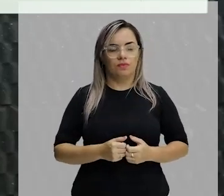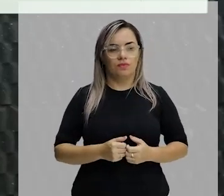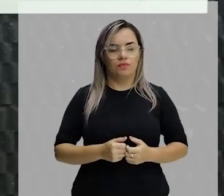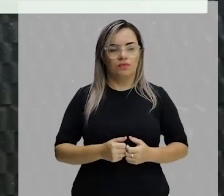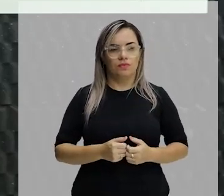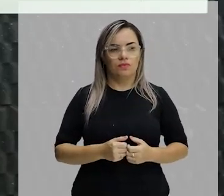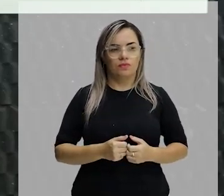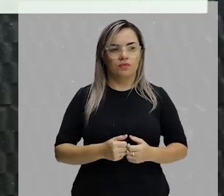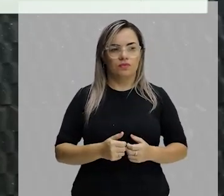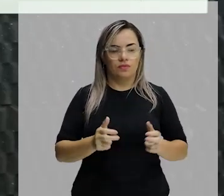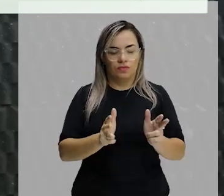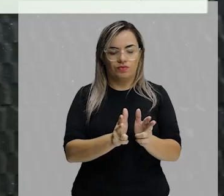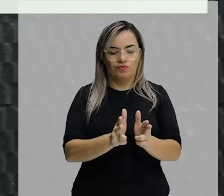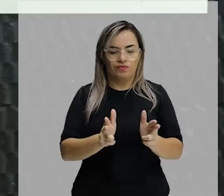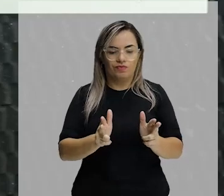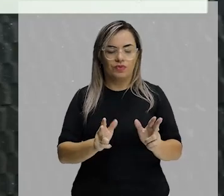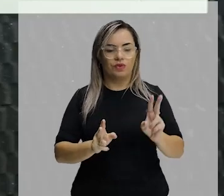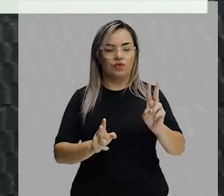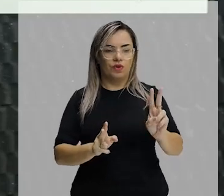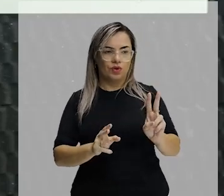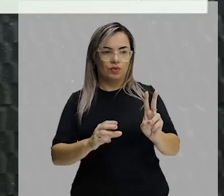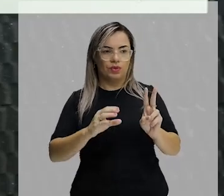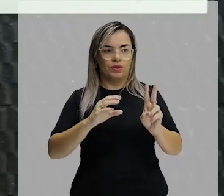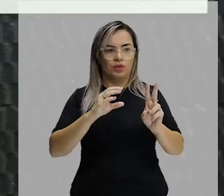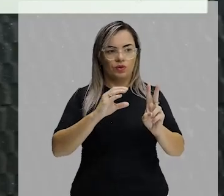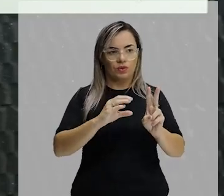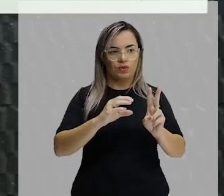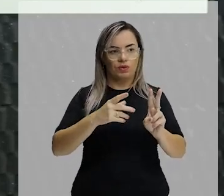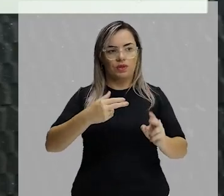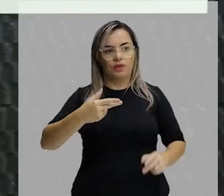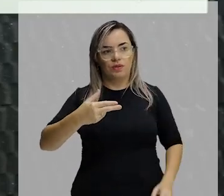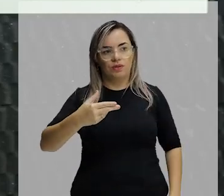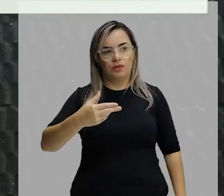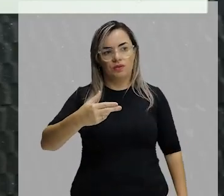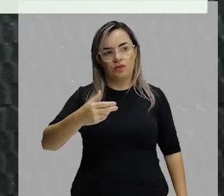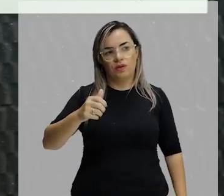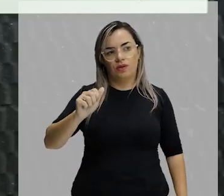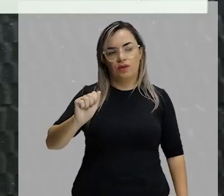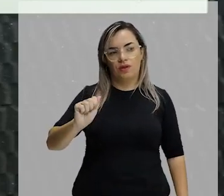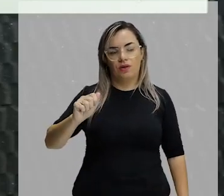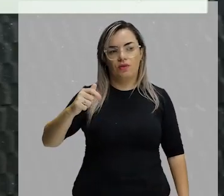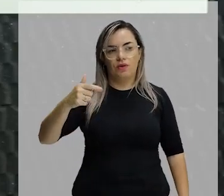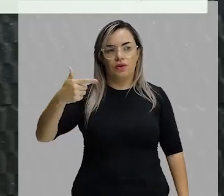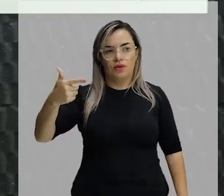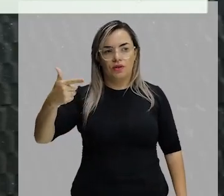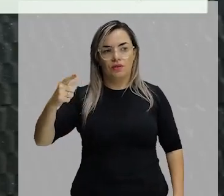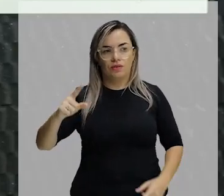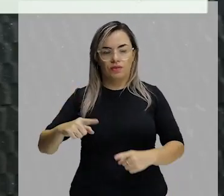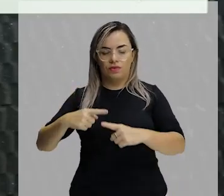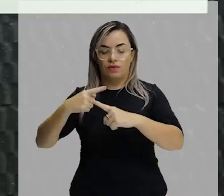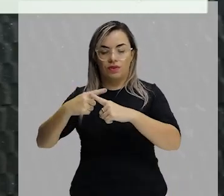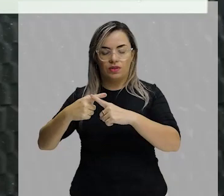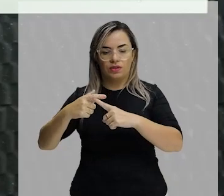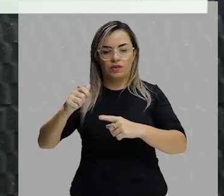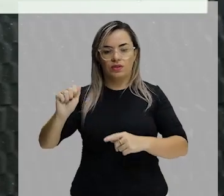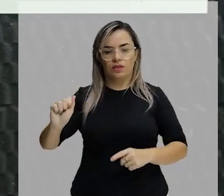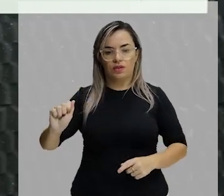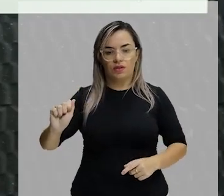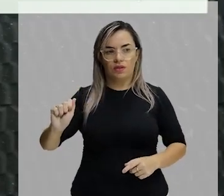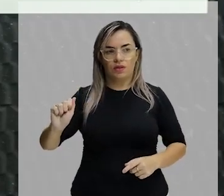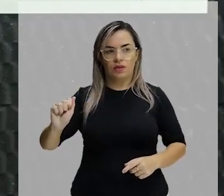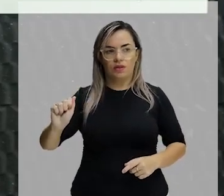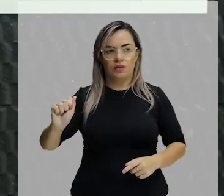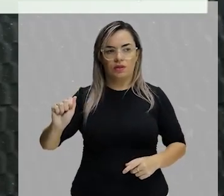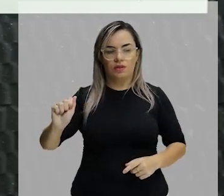igual a A ao quadrado vezes A ao quadrado. Ou vezes